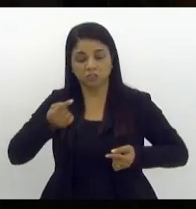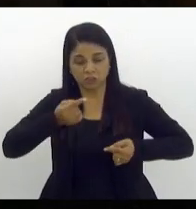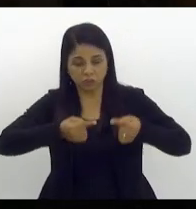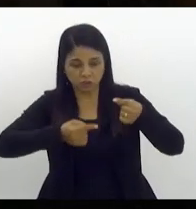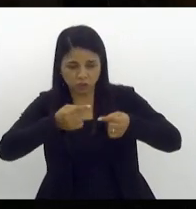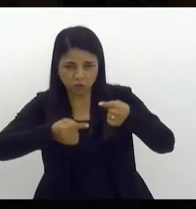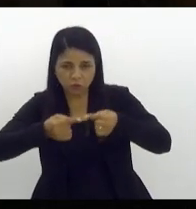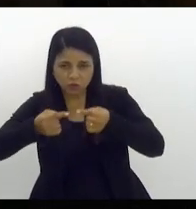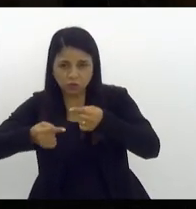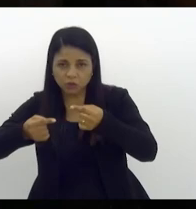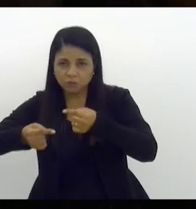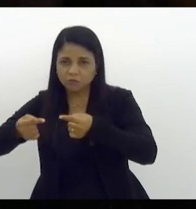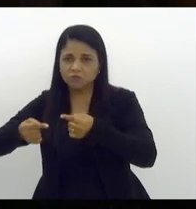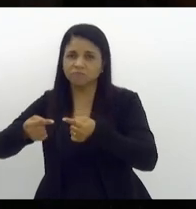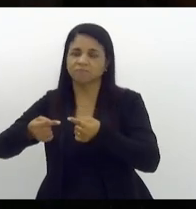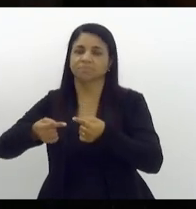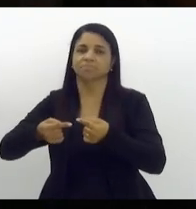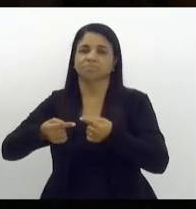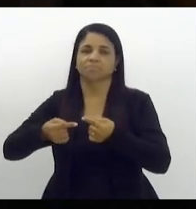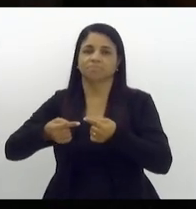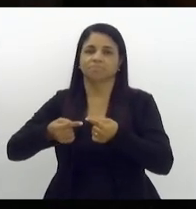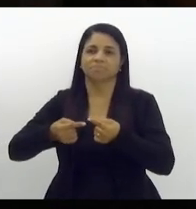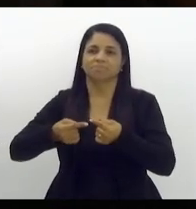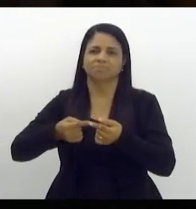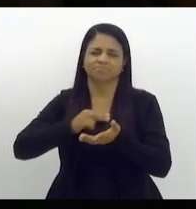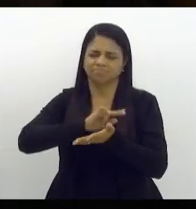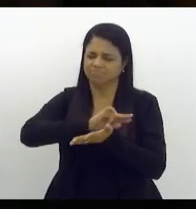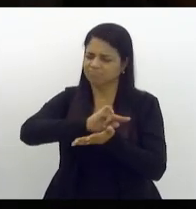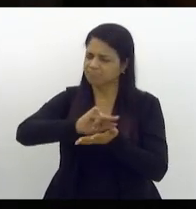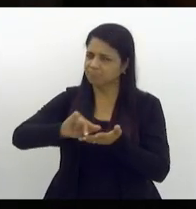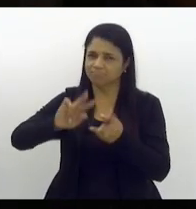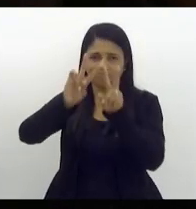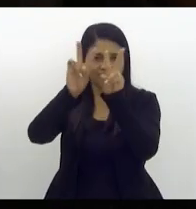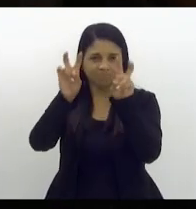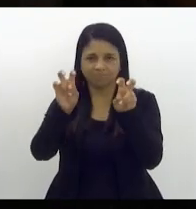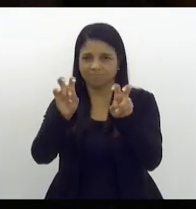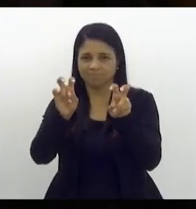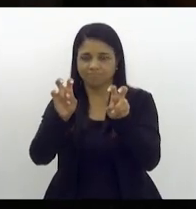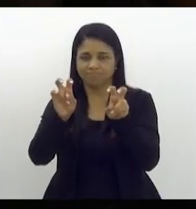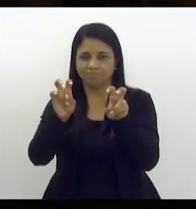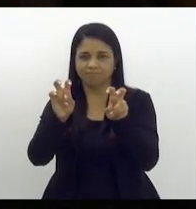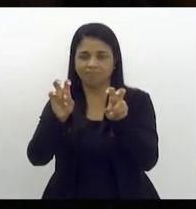aqui muitos assuntos de nenhuma relevância